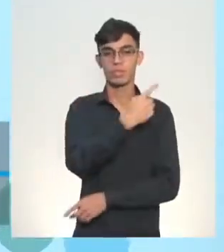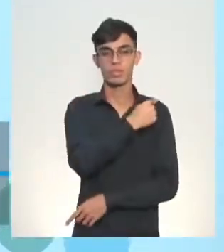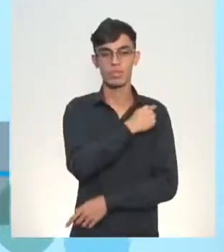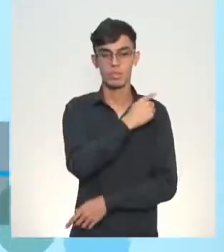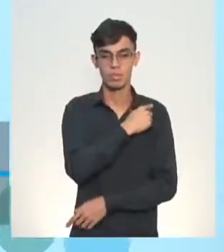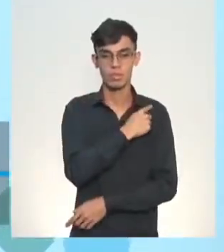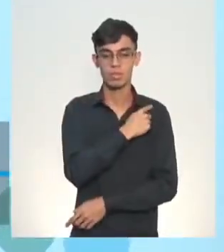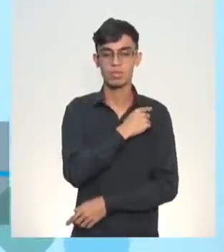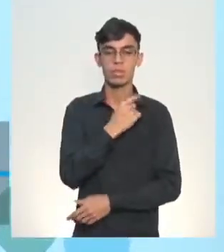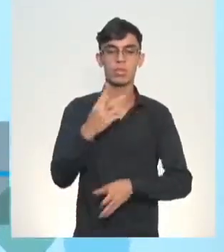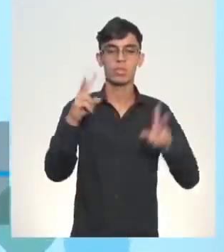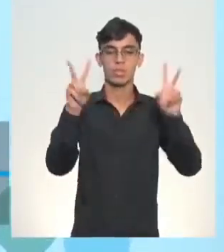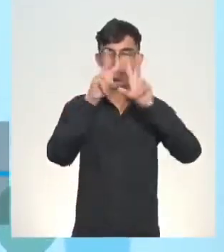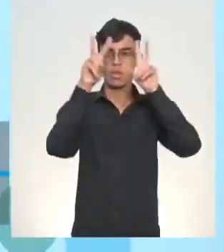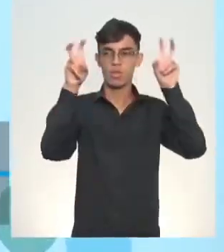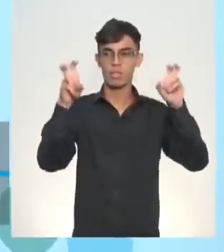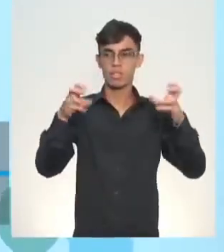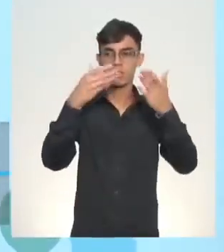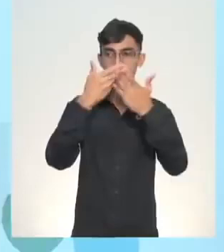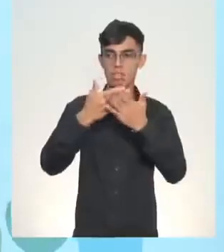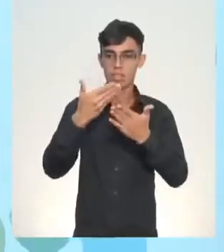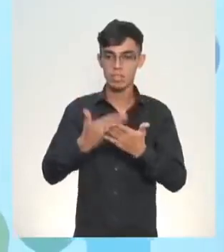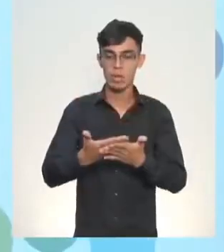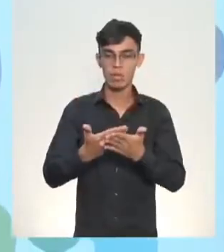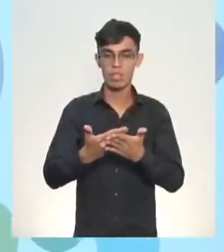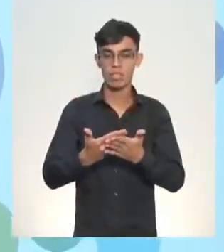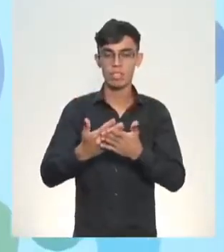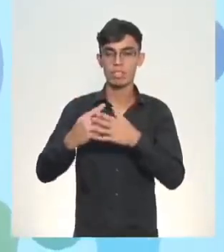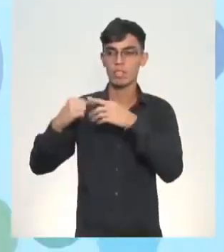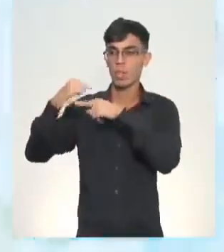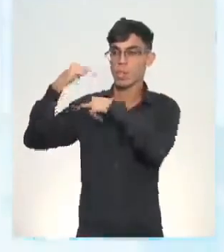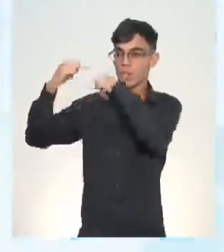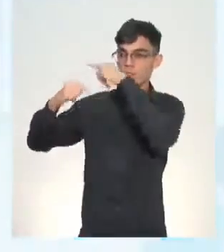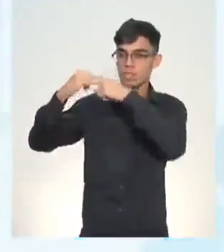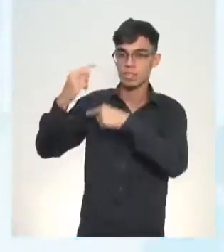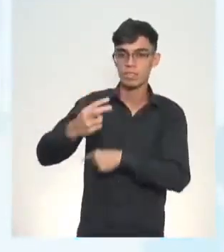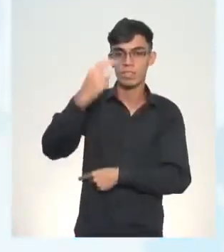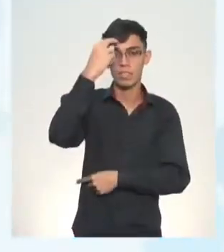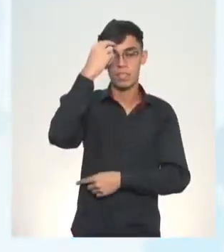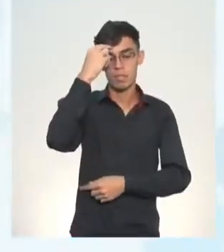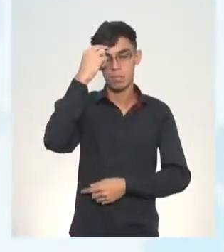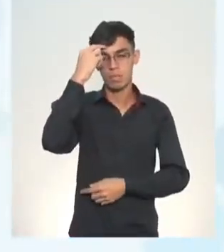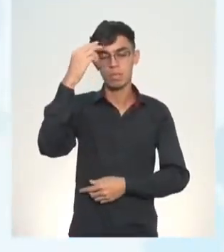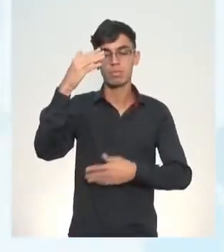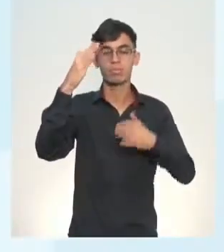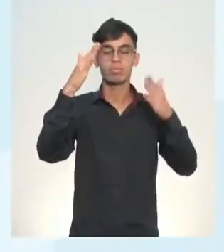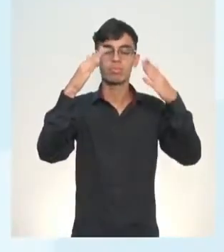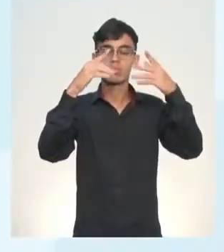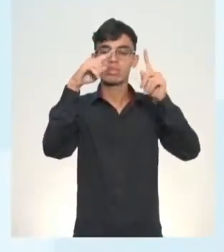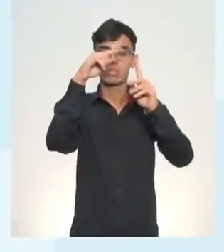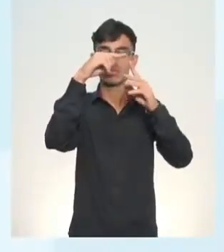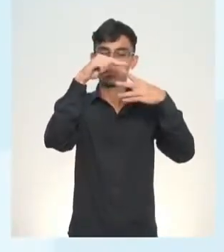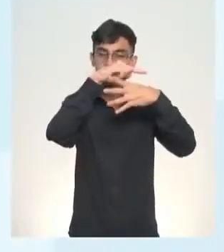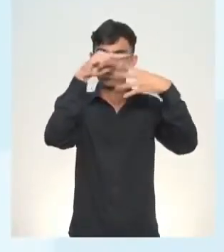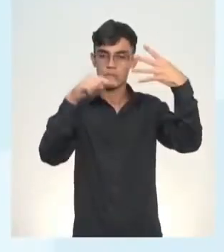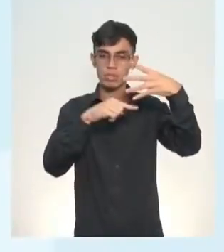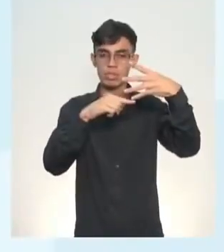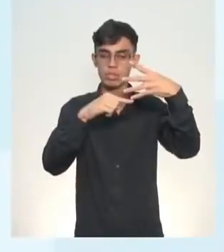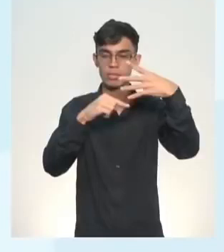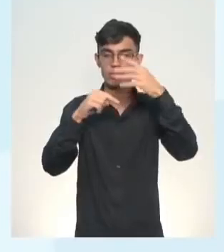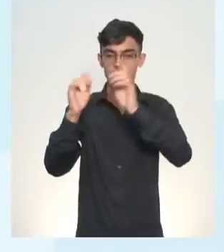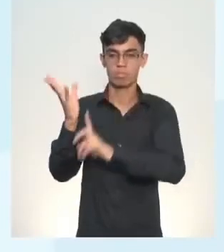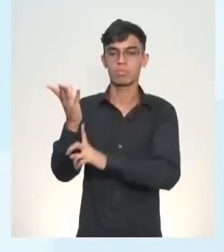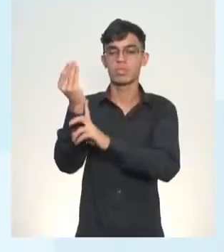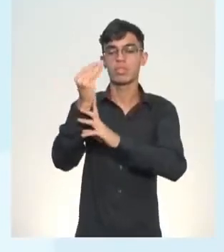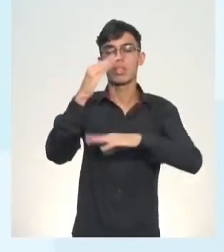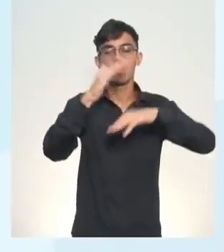médio. E o tema de nossa aula hoje é Herança Cultural e Matrizes Estéticas. Vamos ver agora qual